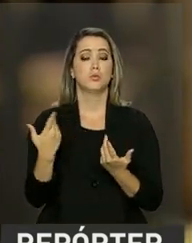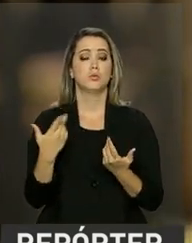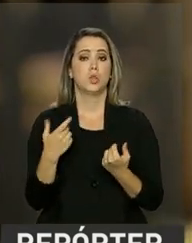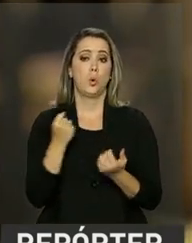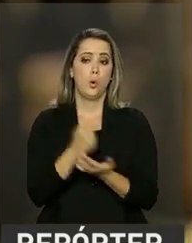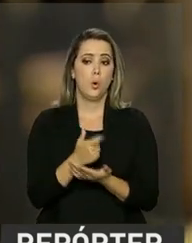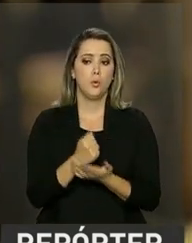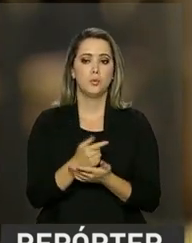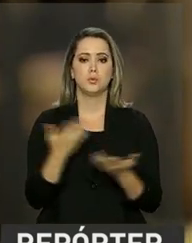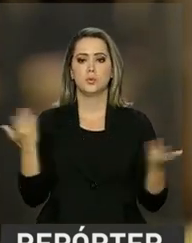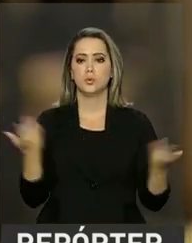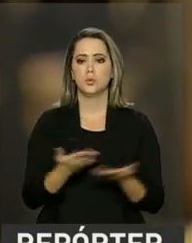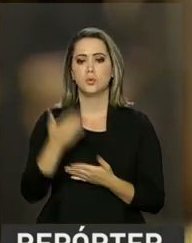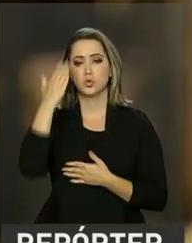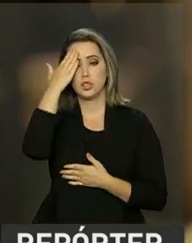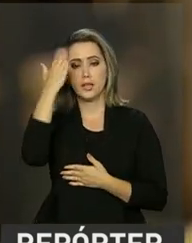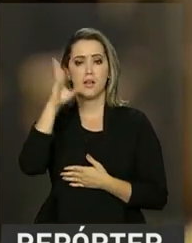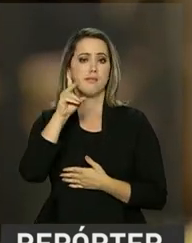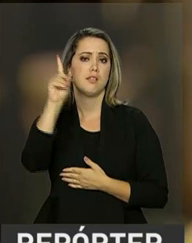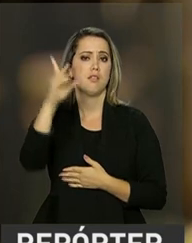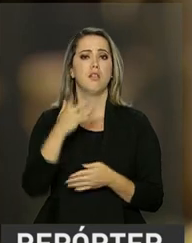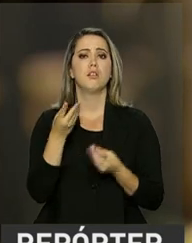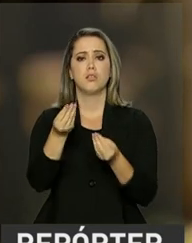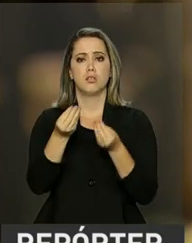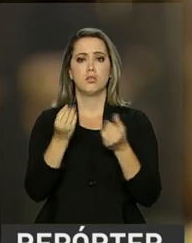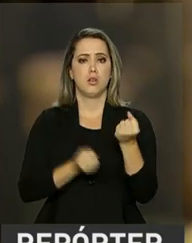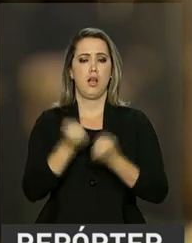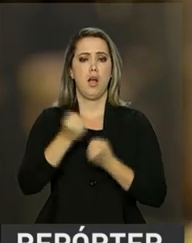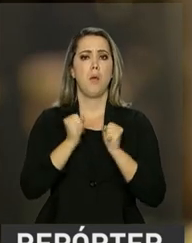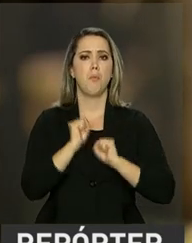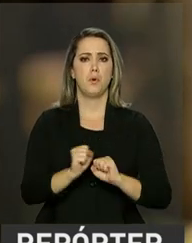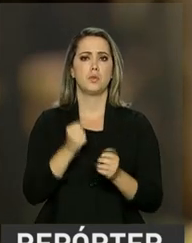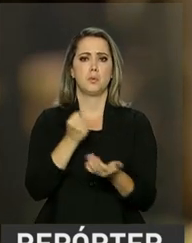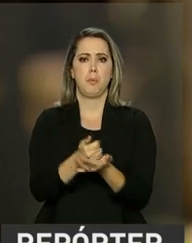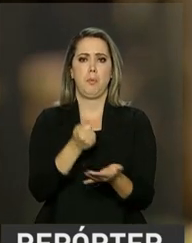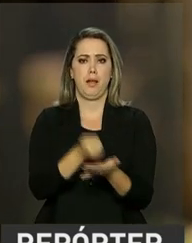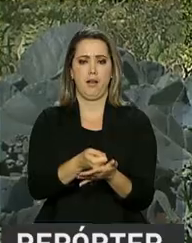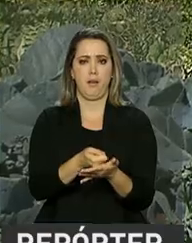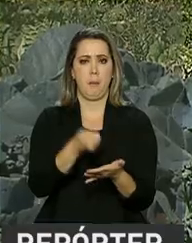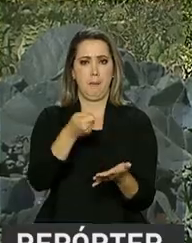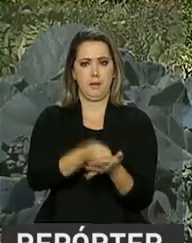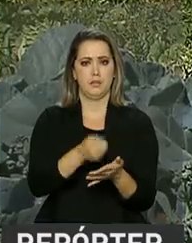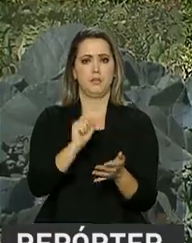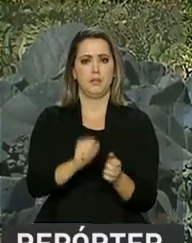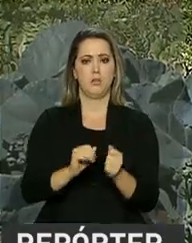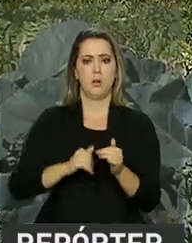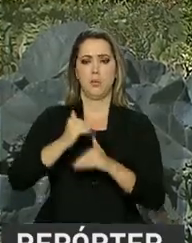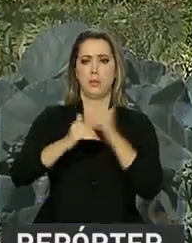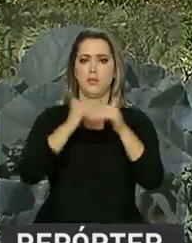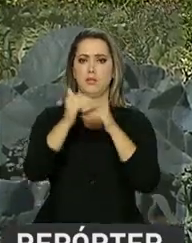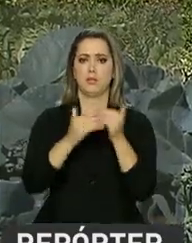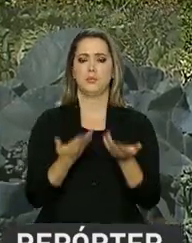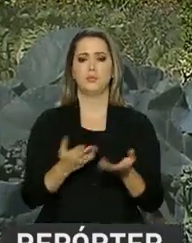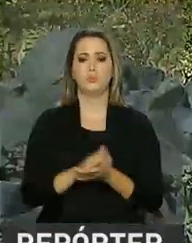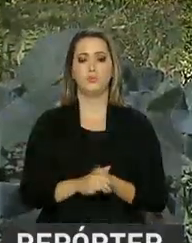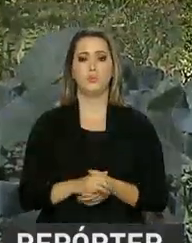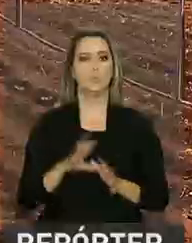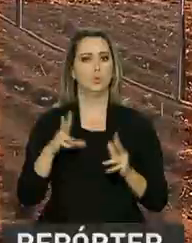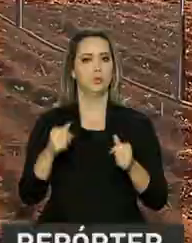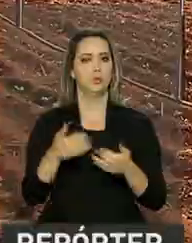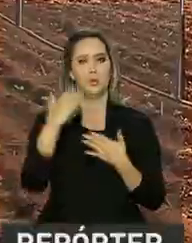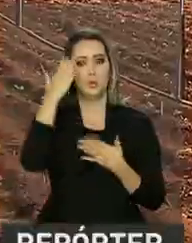hoje parabéns graças a Deus tô com esse carro tô dando conta de pagar aument muito a minha produção e tudo foi graças ao plano